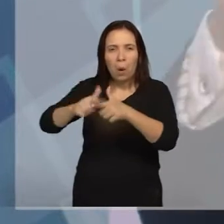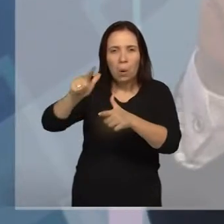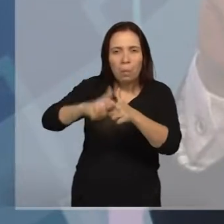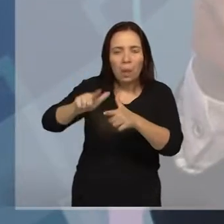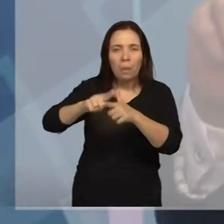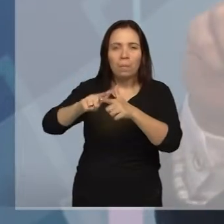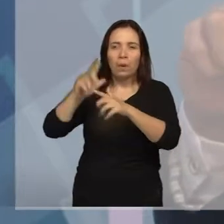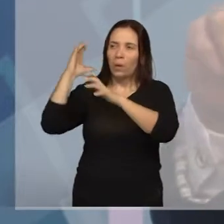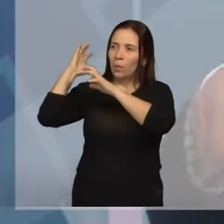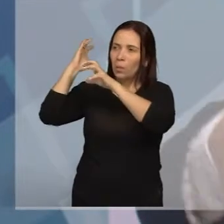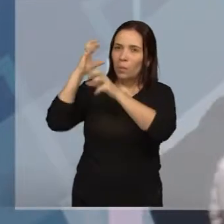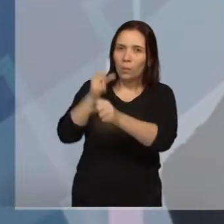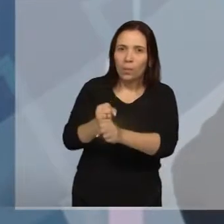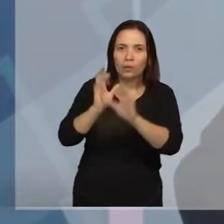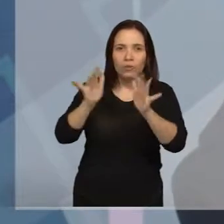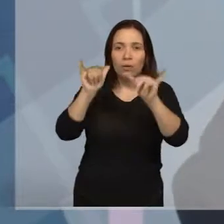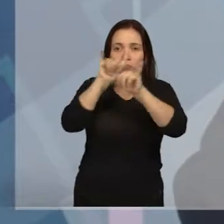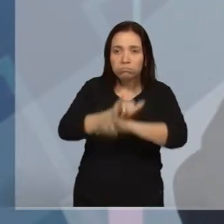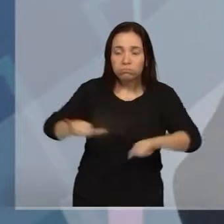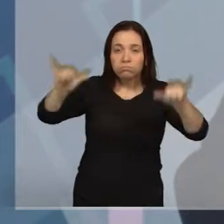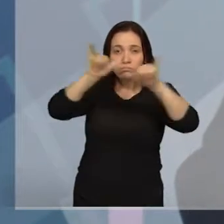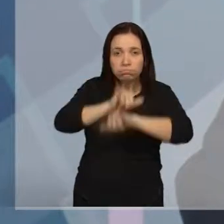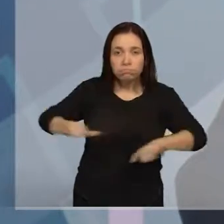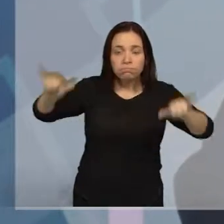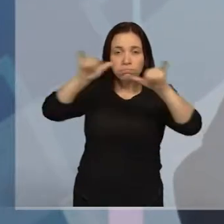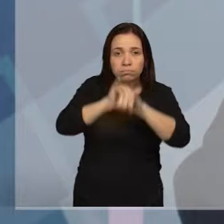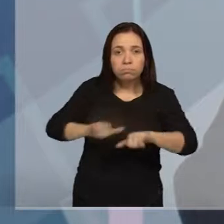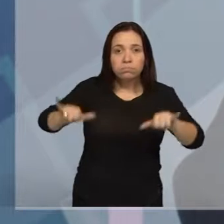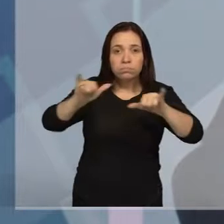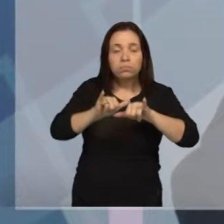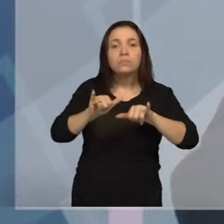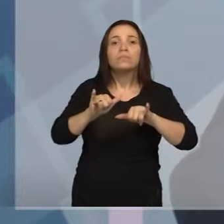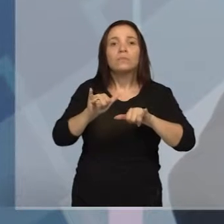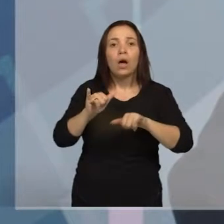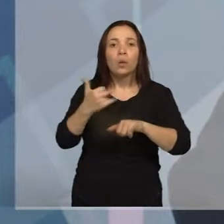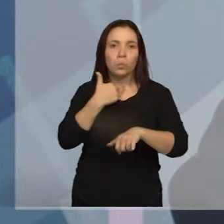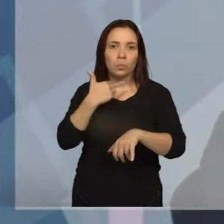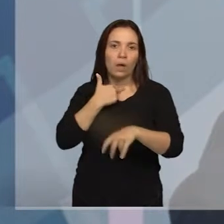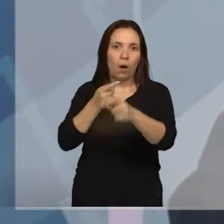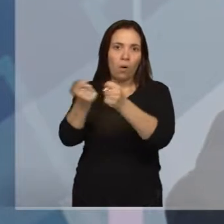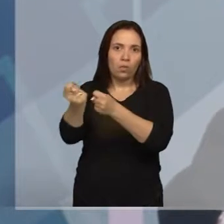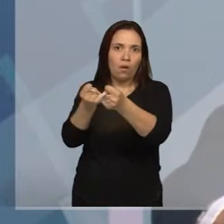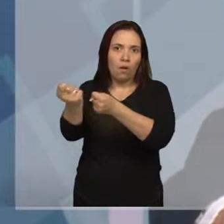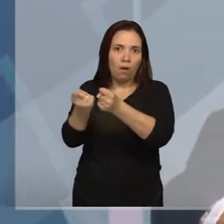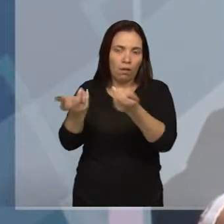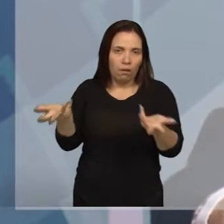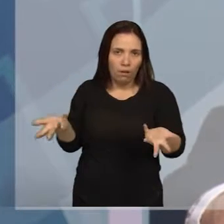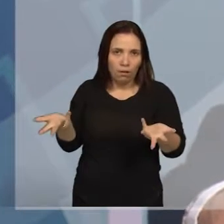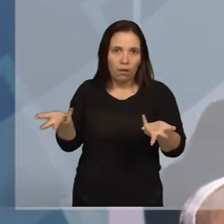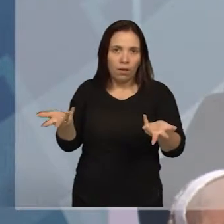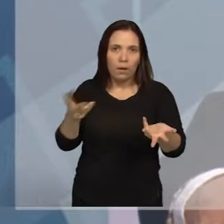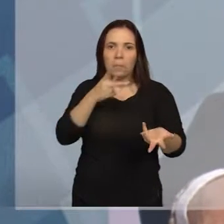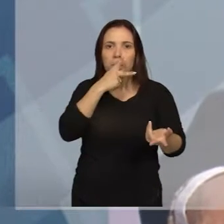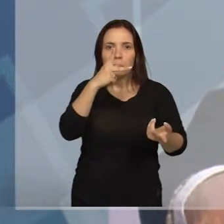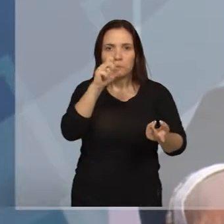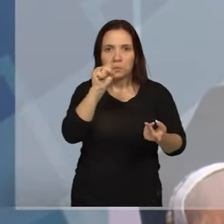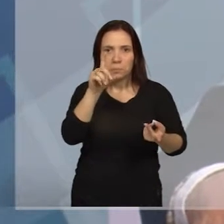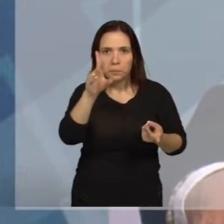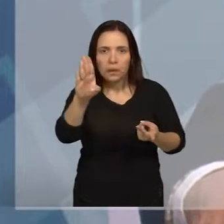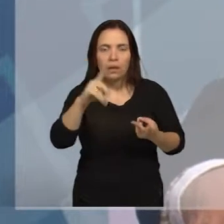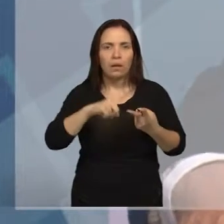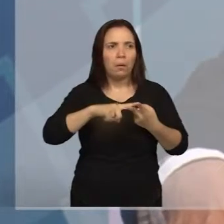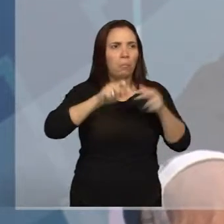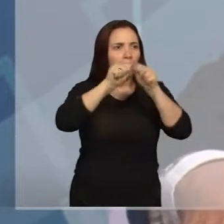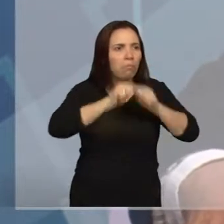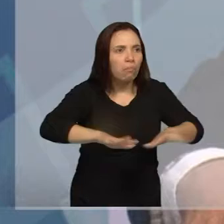não teria vazado se fosse possível controlar isso. Né? Que, aliás, o PSDB fazia isso muito bem.